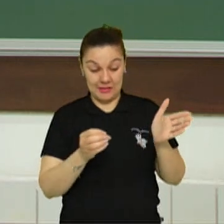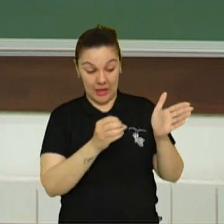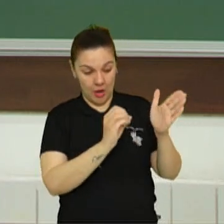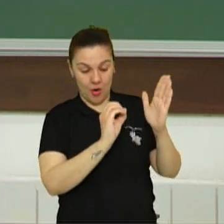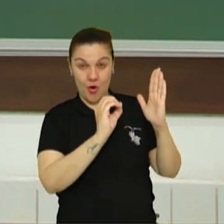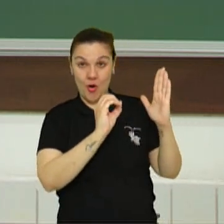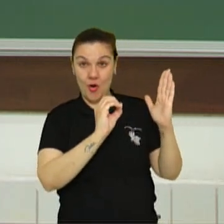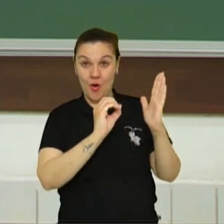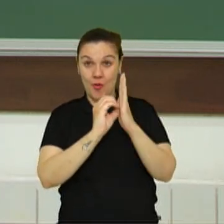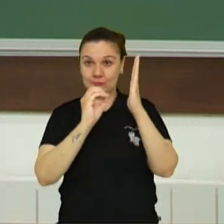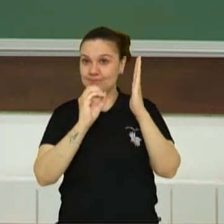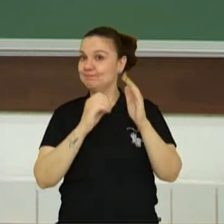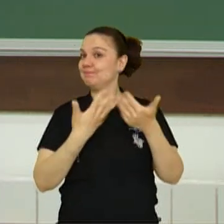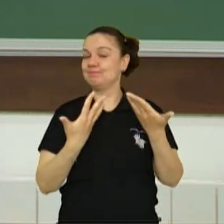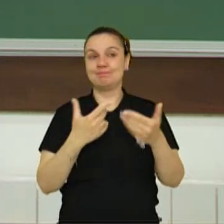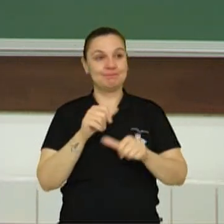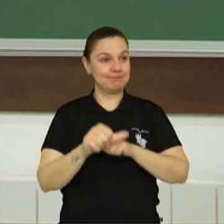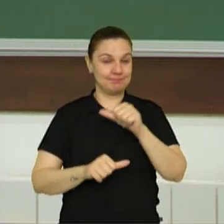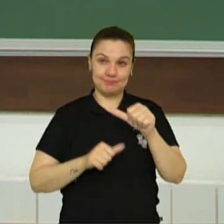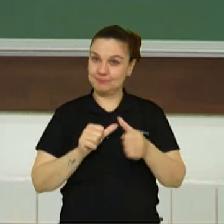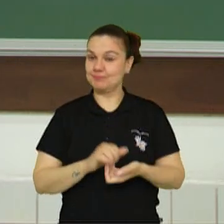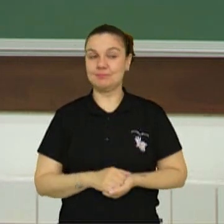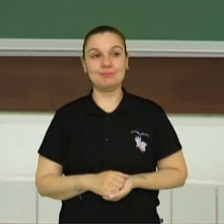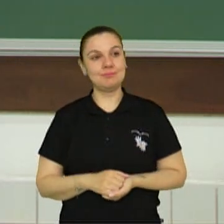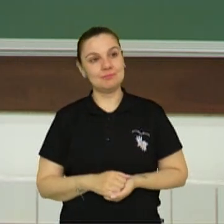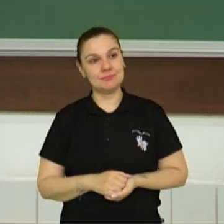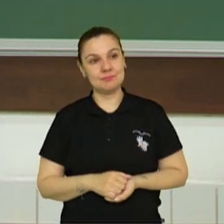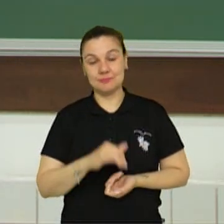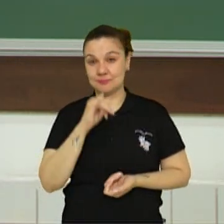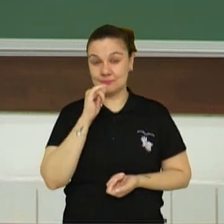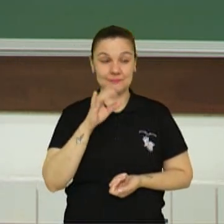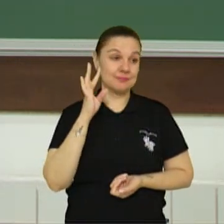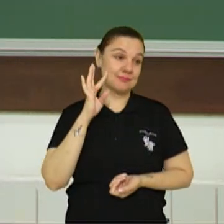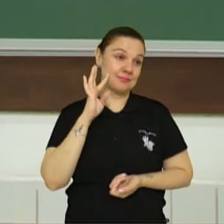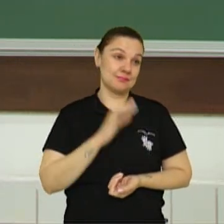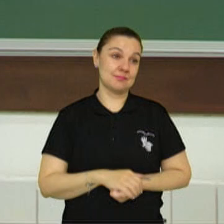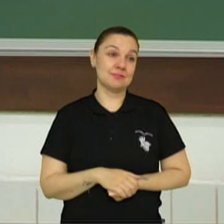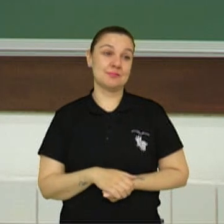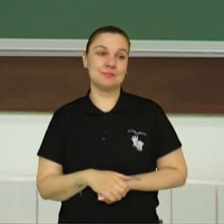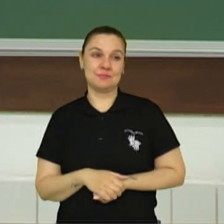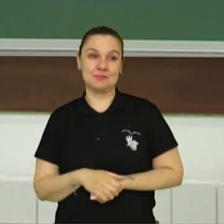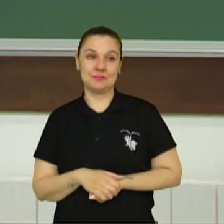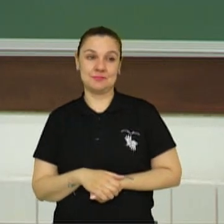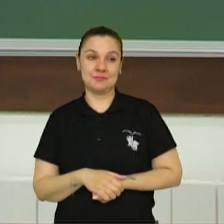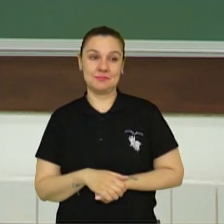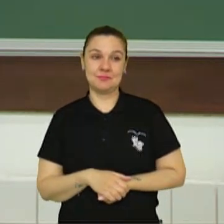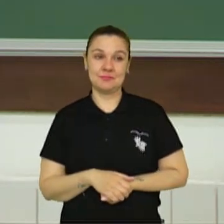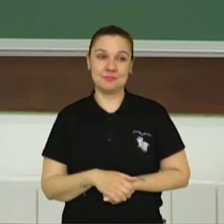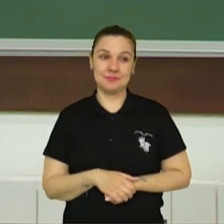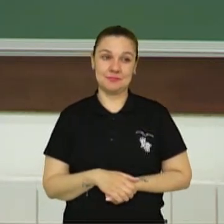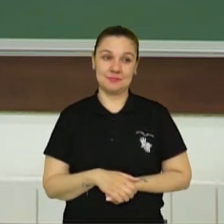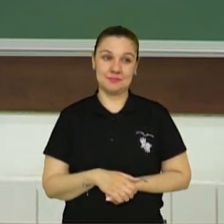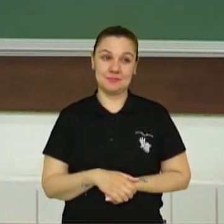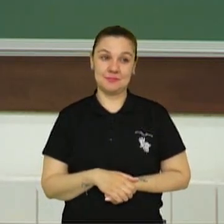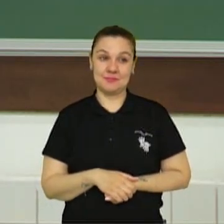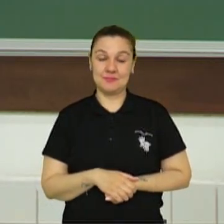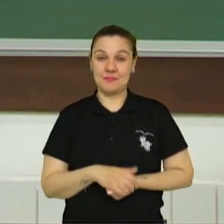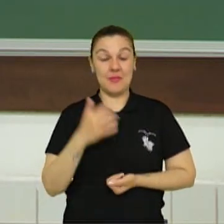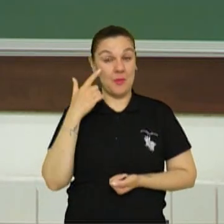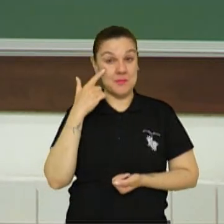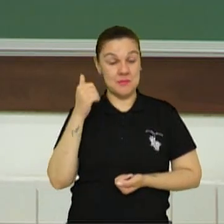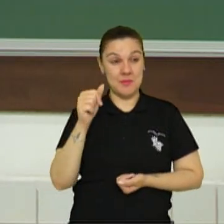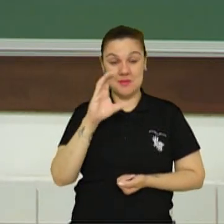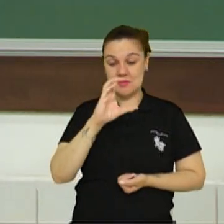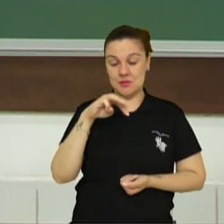tendo contato, não tem como ele mudar, certo? E uma informação bem legal assim para vocês é a questão dos centímetros, né? Só para